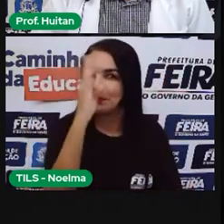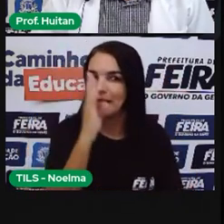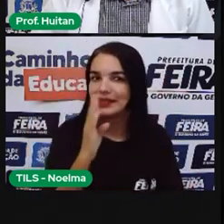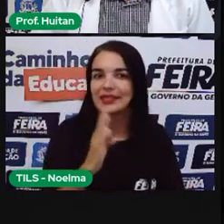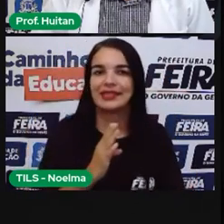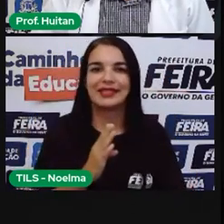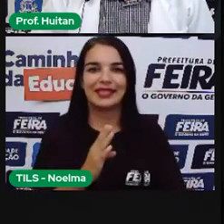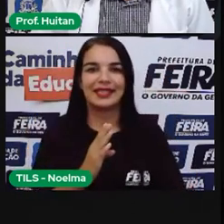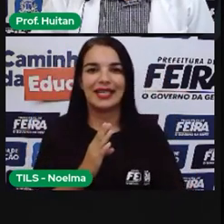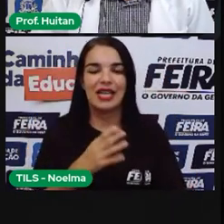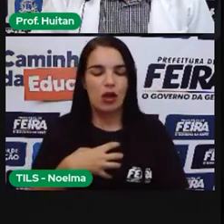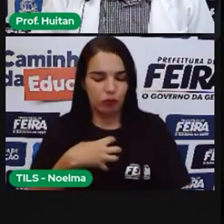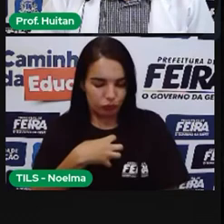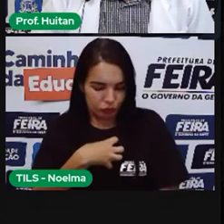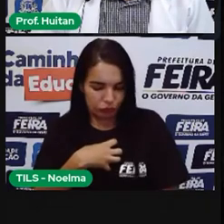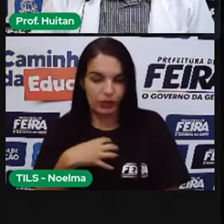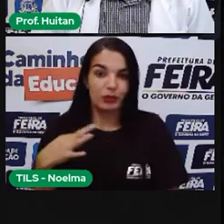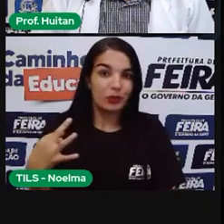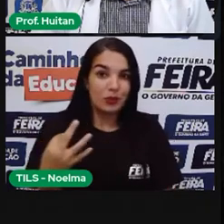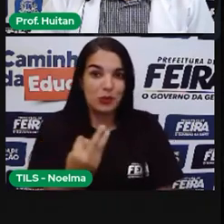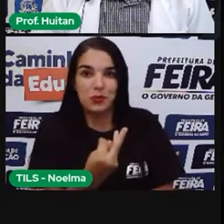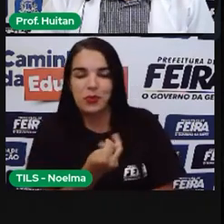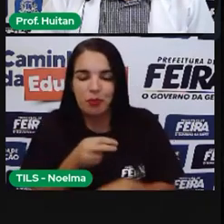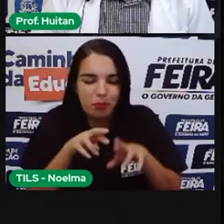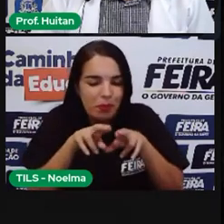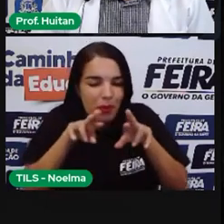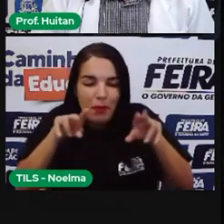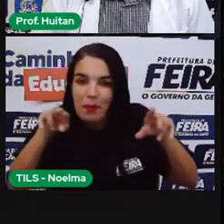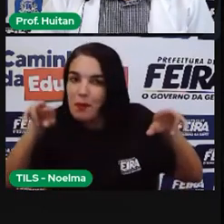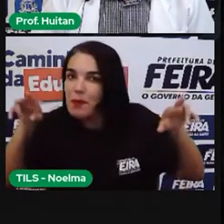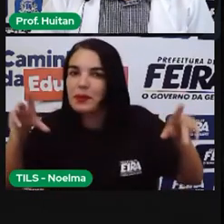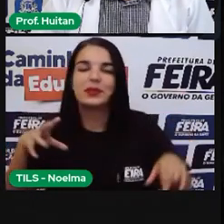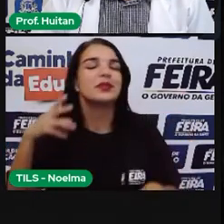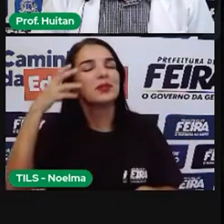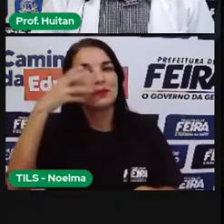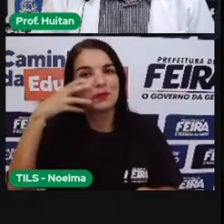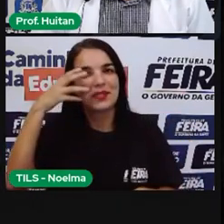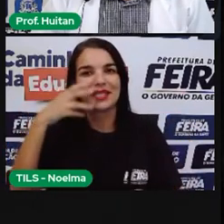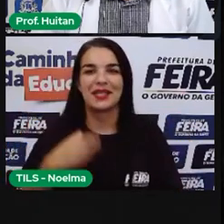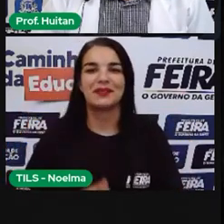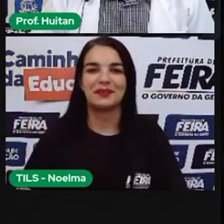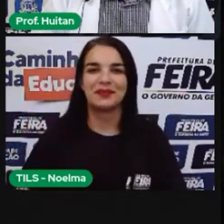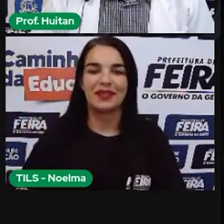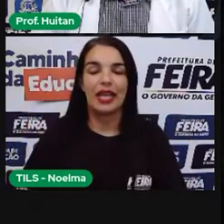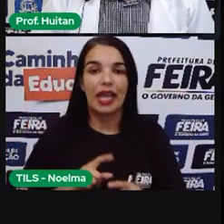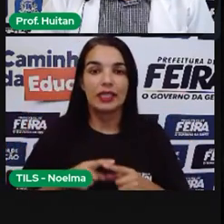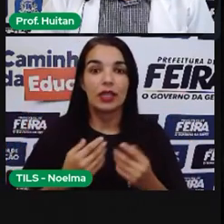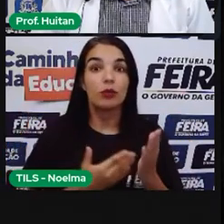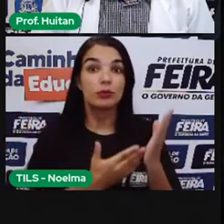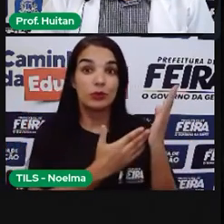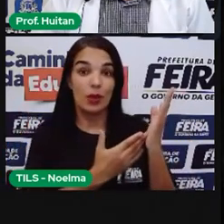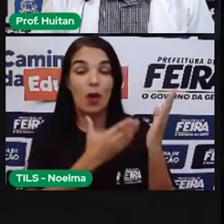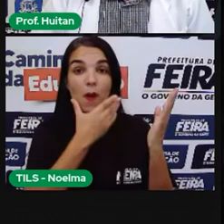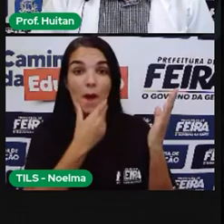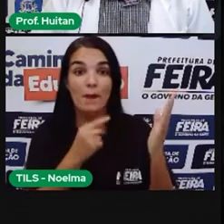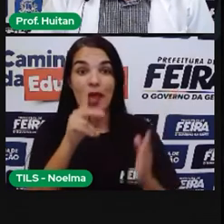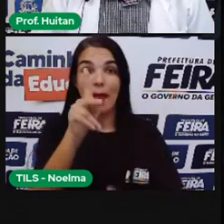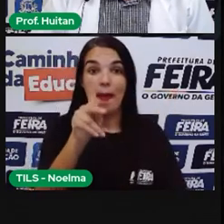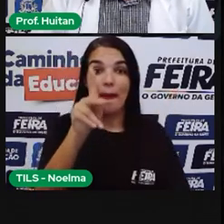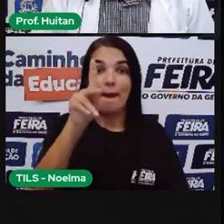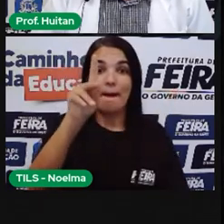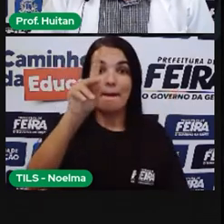né, dos nossos estilos, diversos estilos diversificados de música. Então, esse daí vocês conhecem,